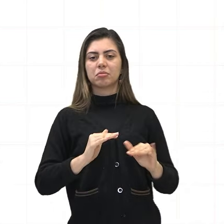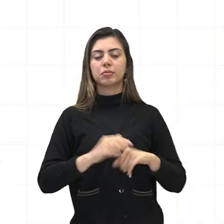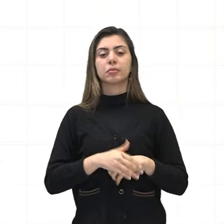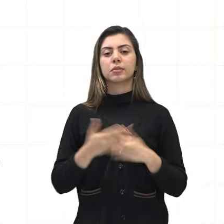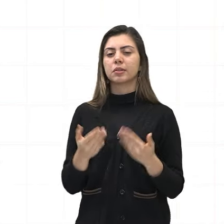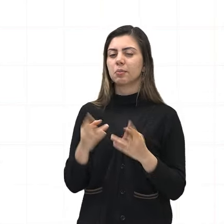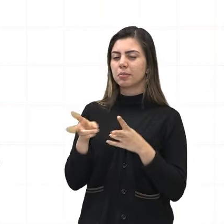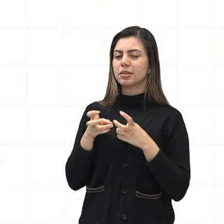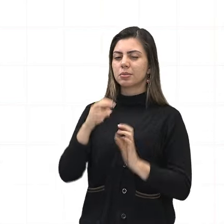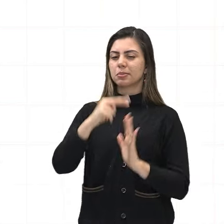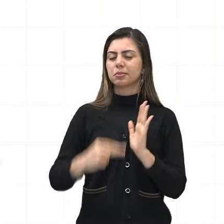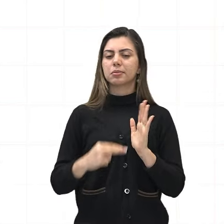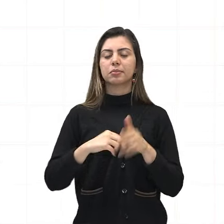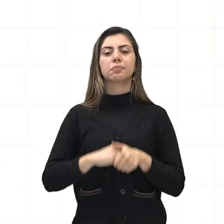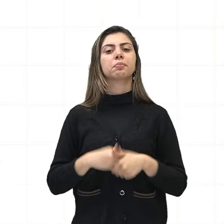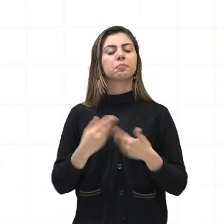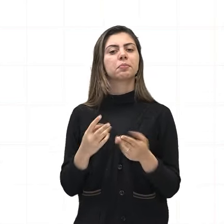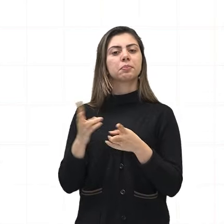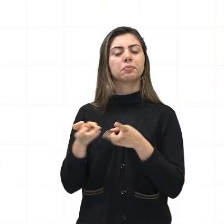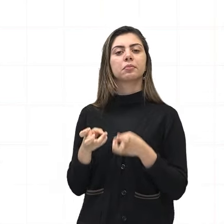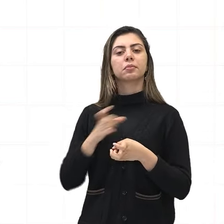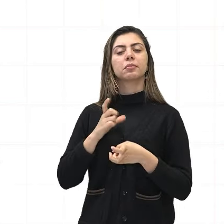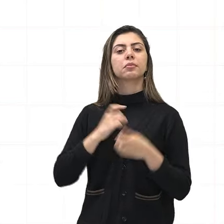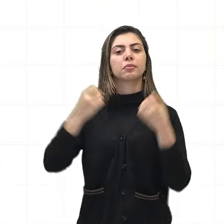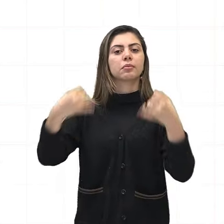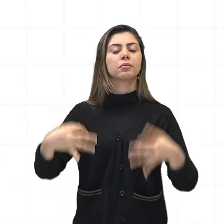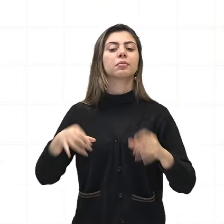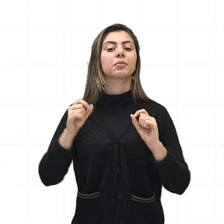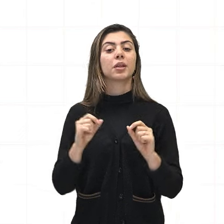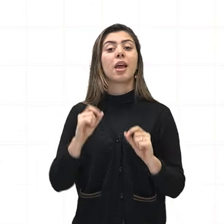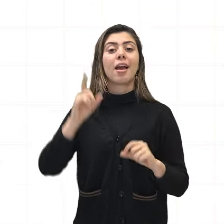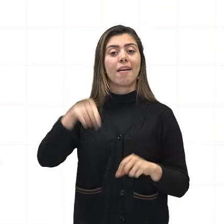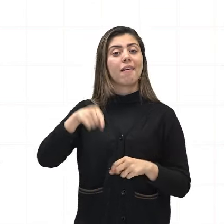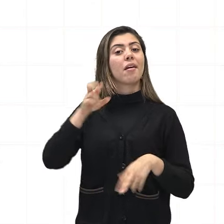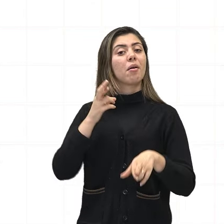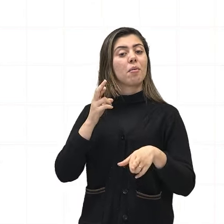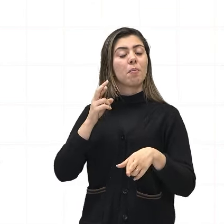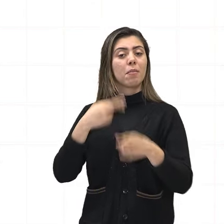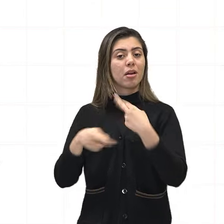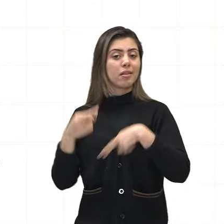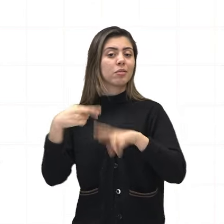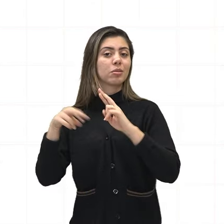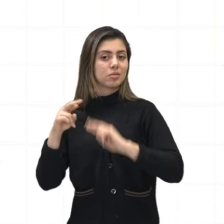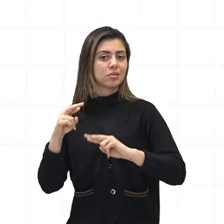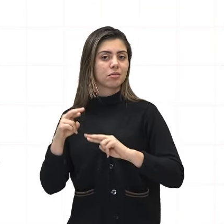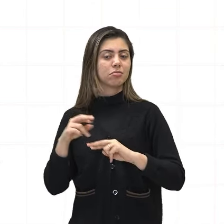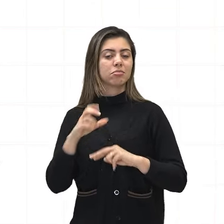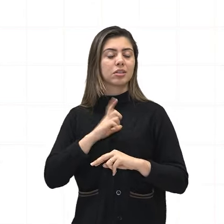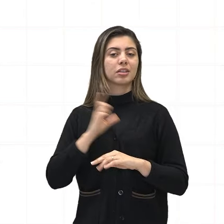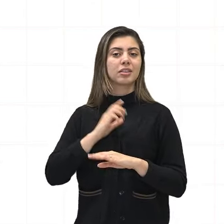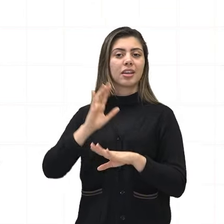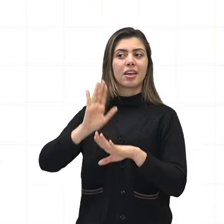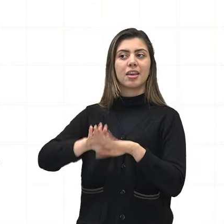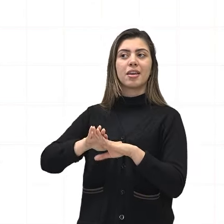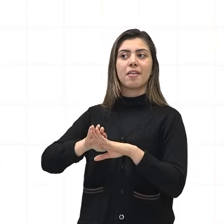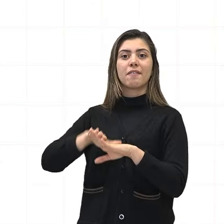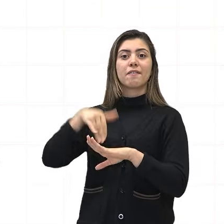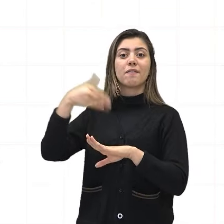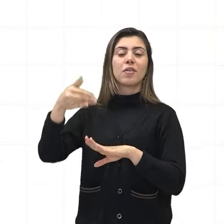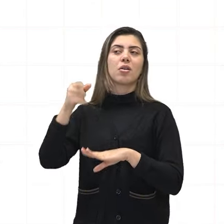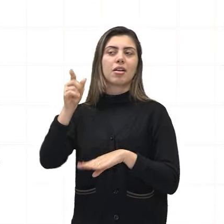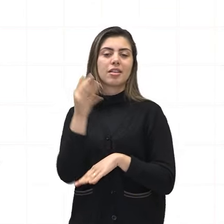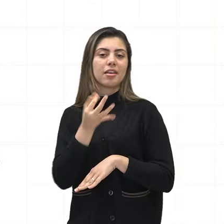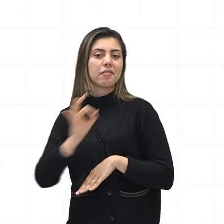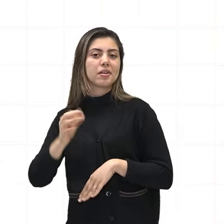tá? Observa que nós estamos falando mais uma vez em um movimento fora da França, fora da